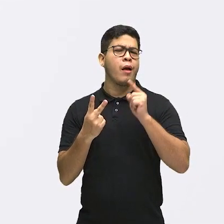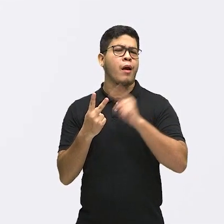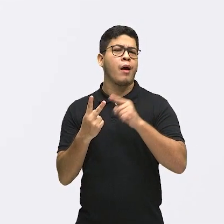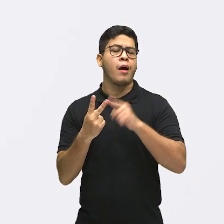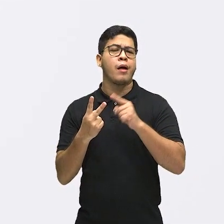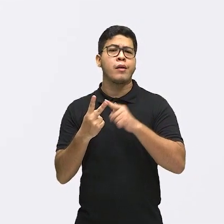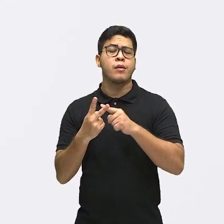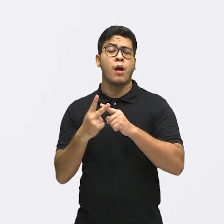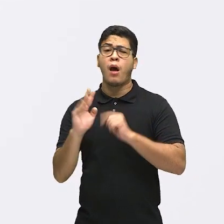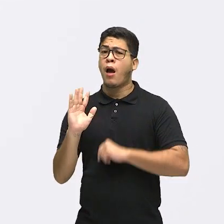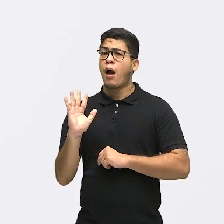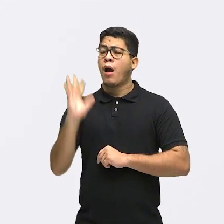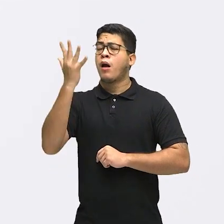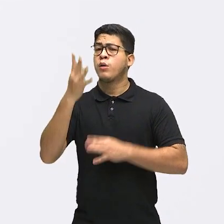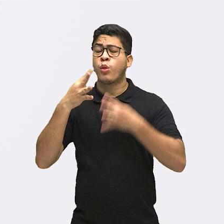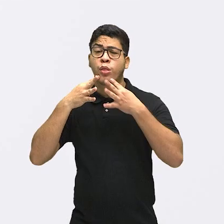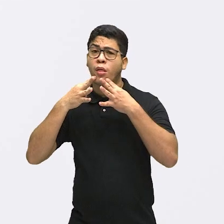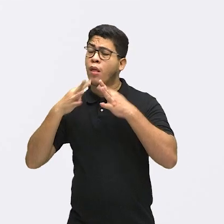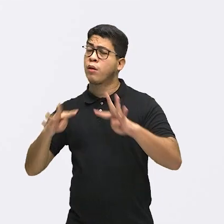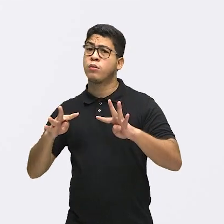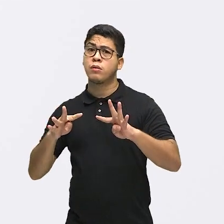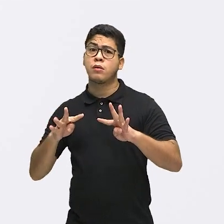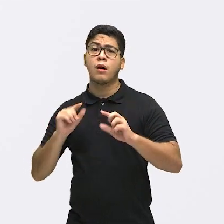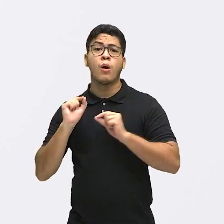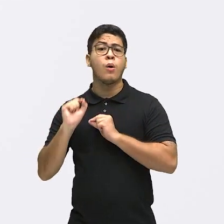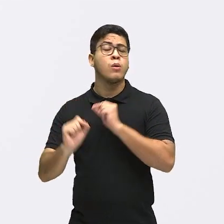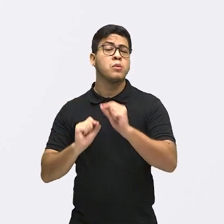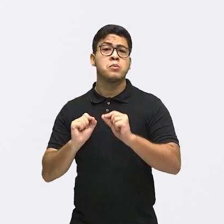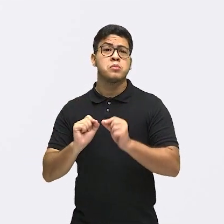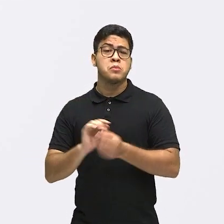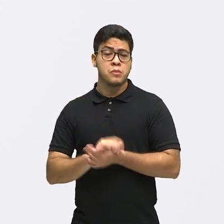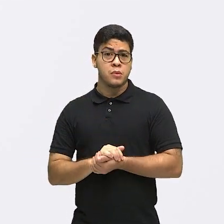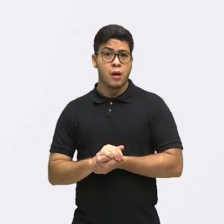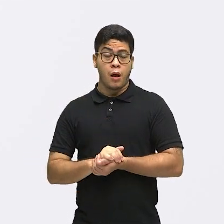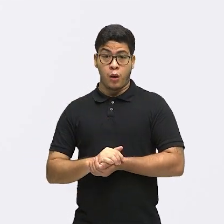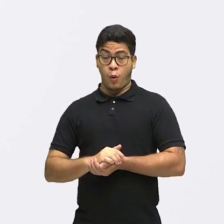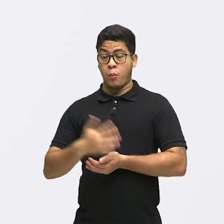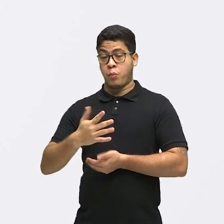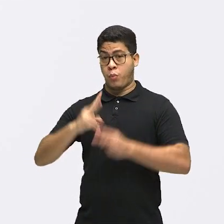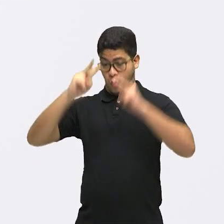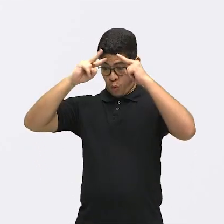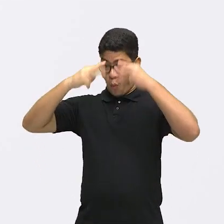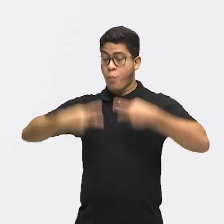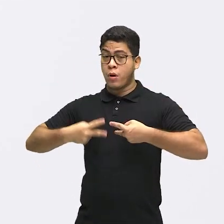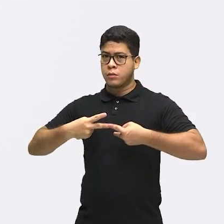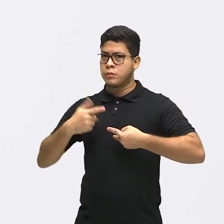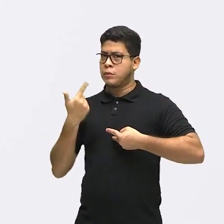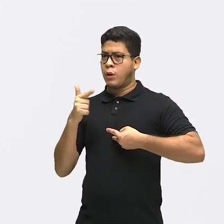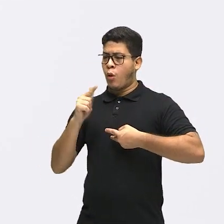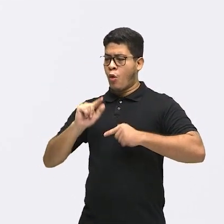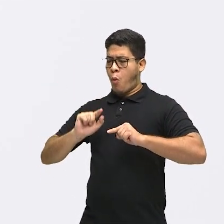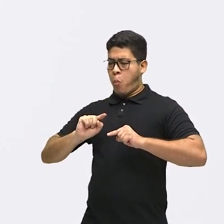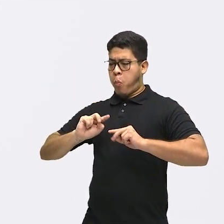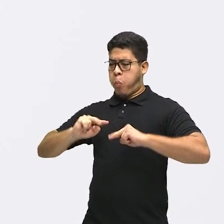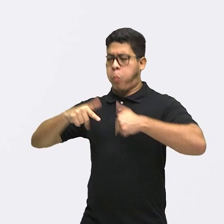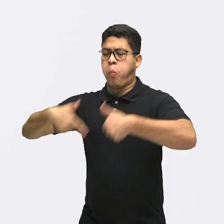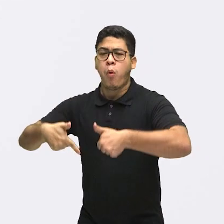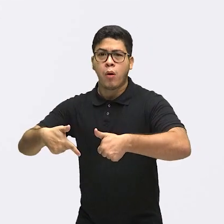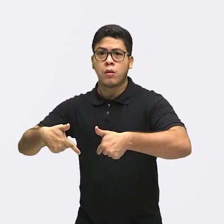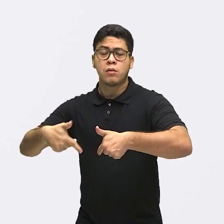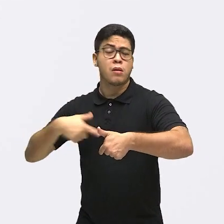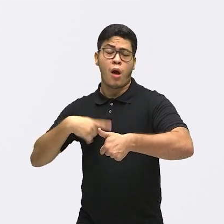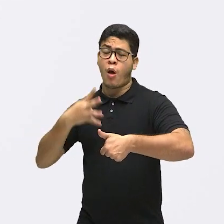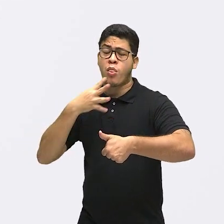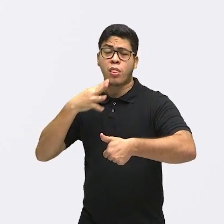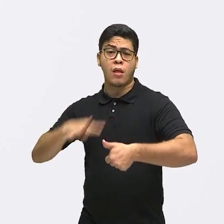as causas naturais, professora? São as causas que o homem não tem interferência. Acontece naturalmente.